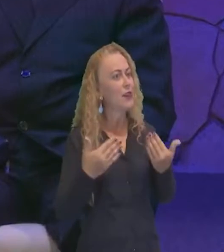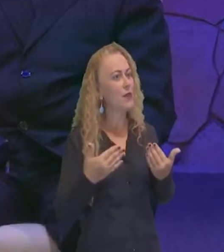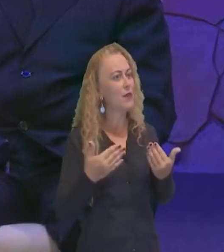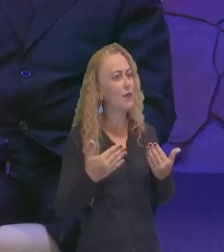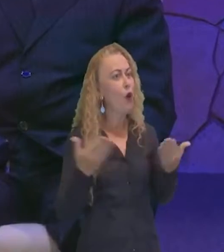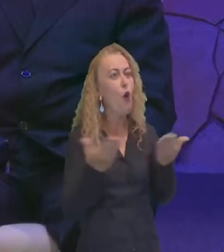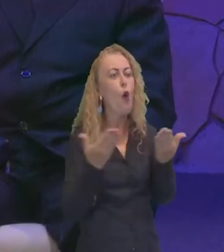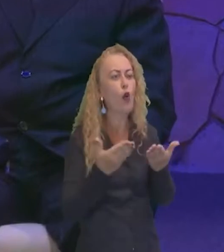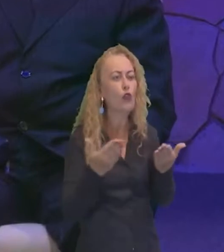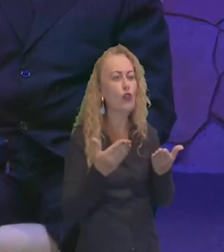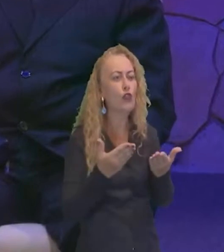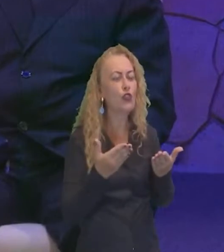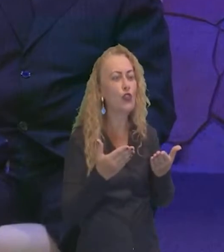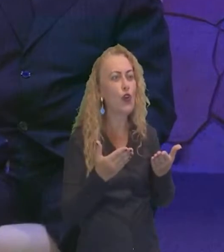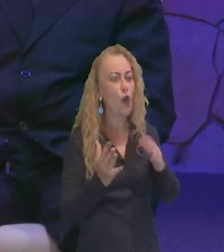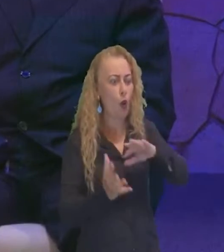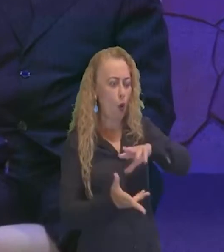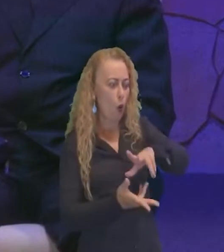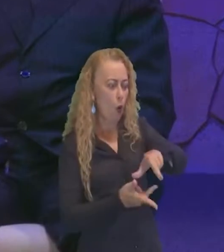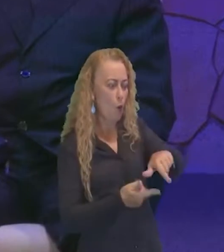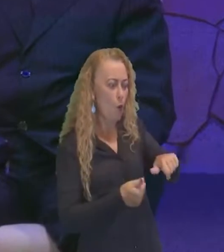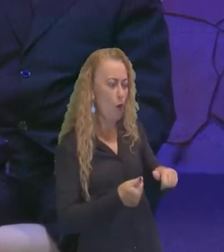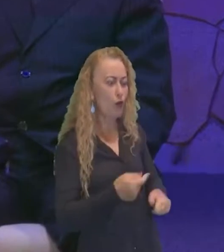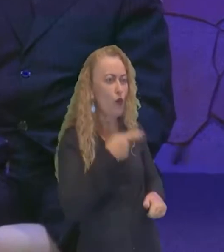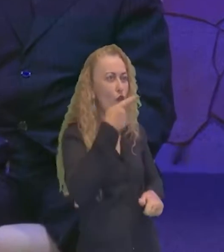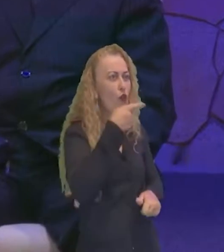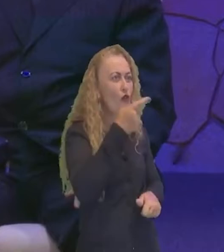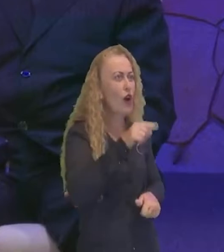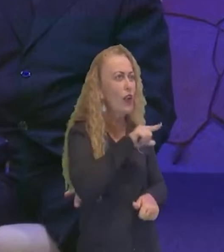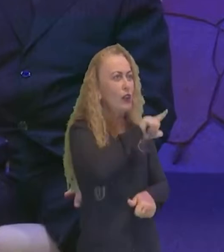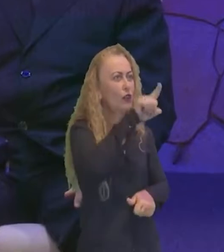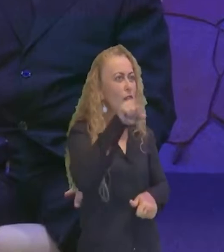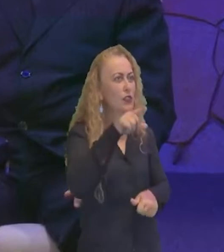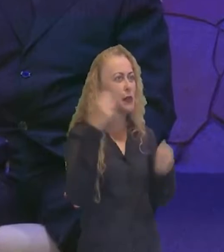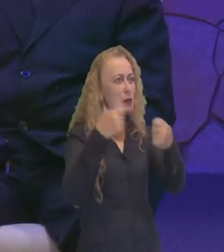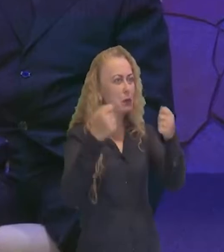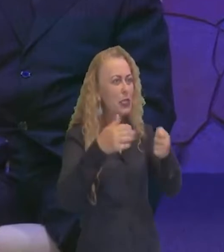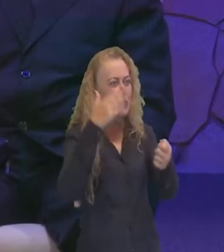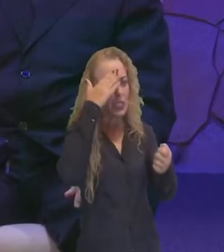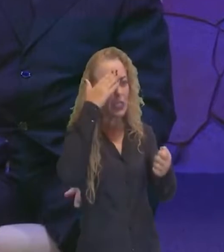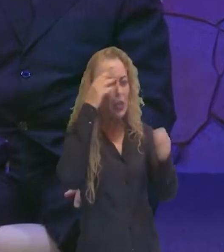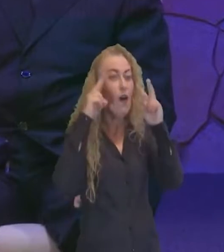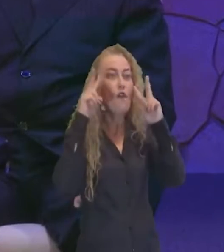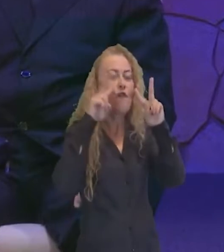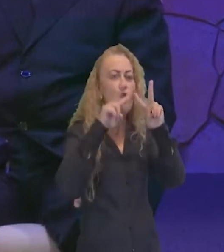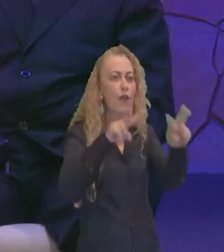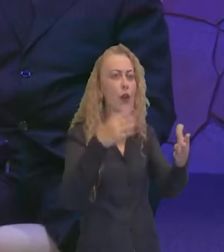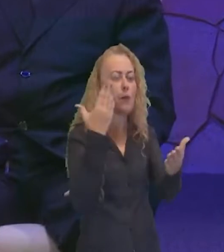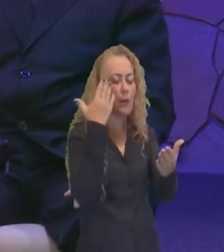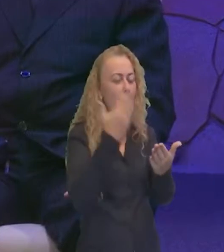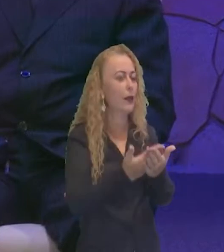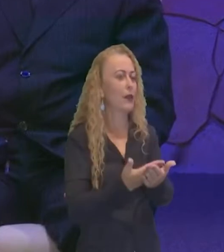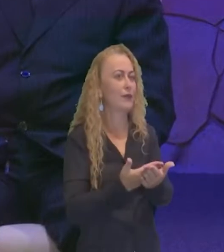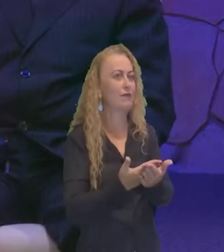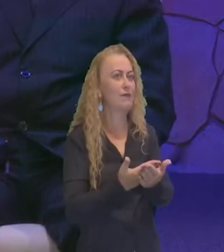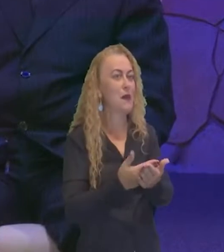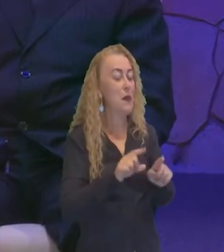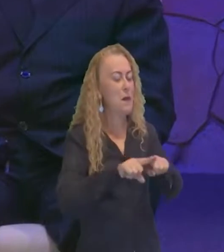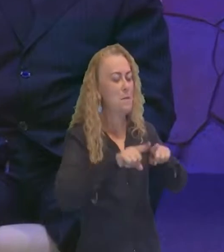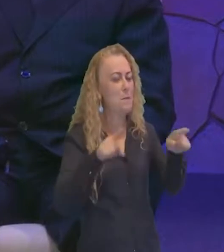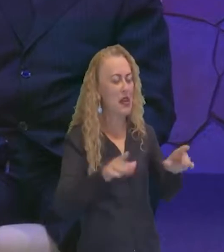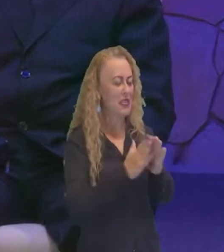o mundo diz que nós precisamos ver para crer. A Bíblia diz: você precisa crer para